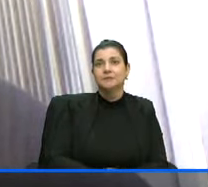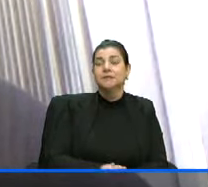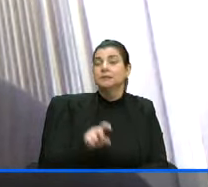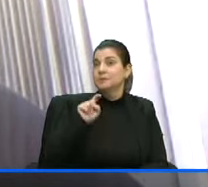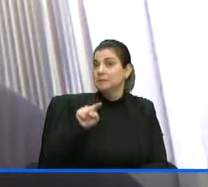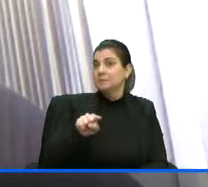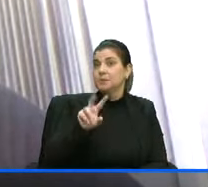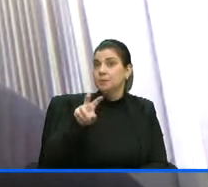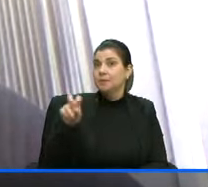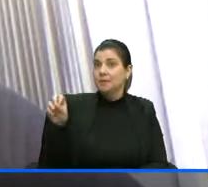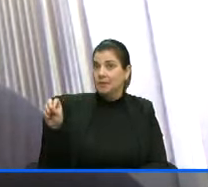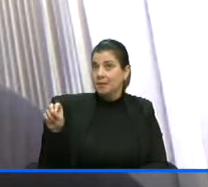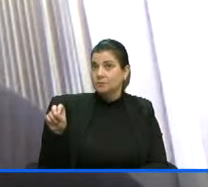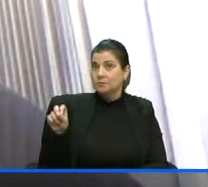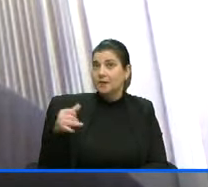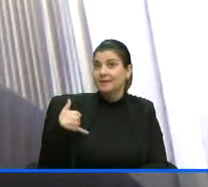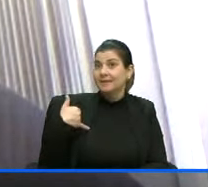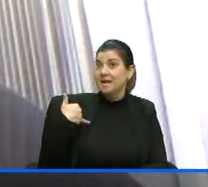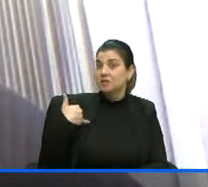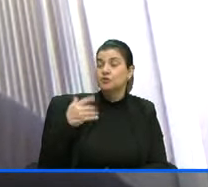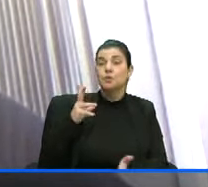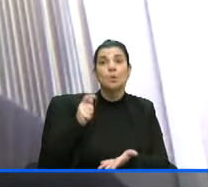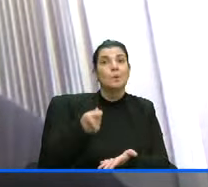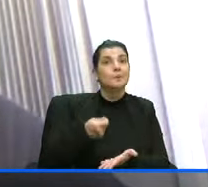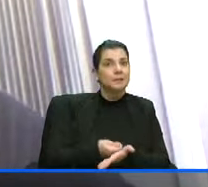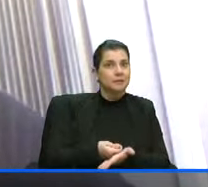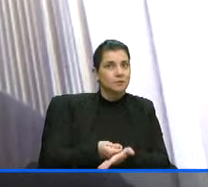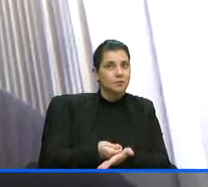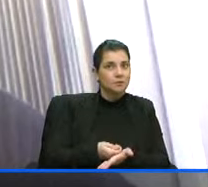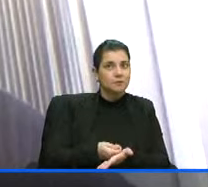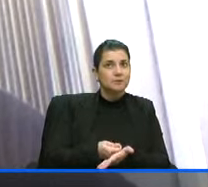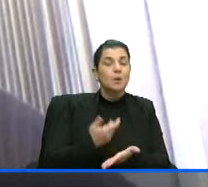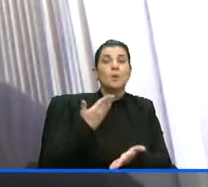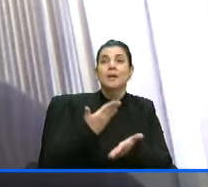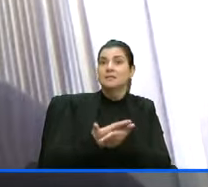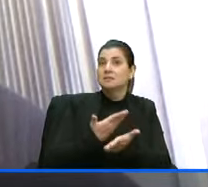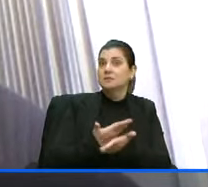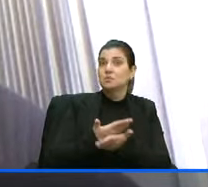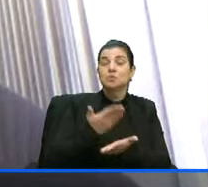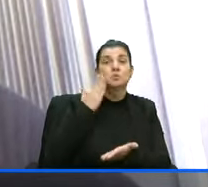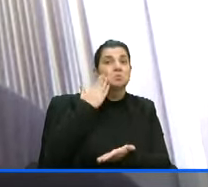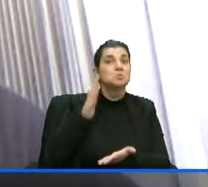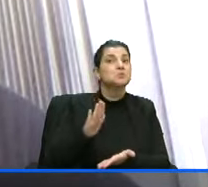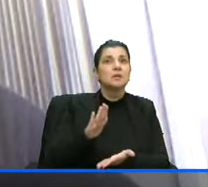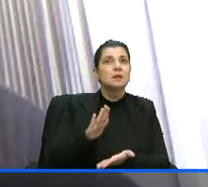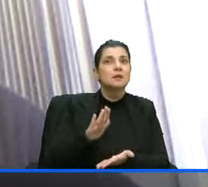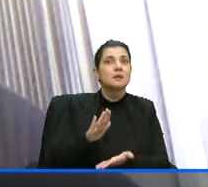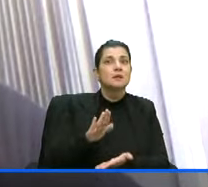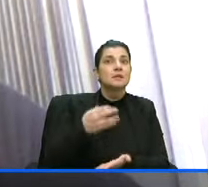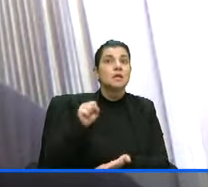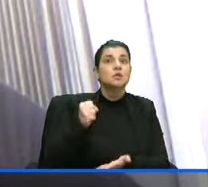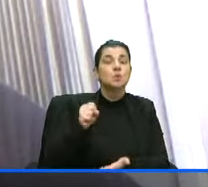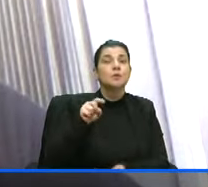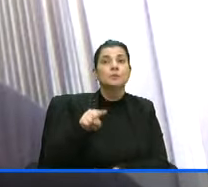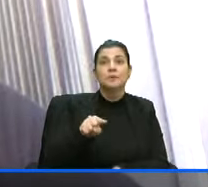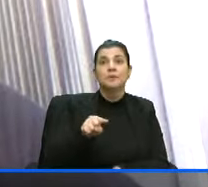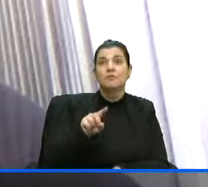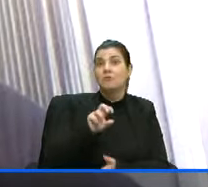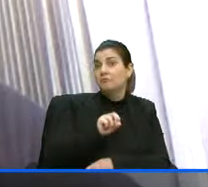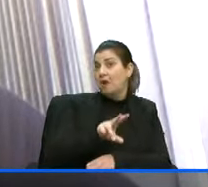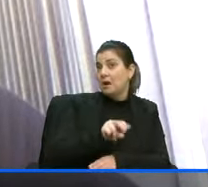que eu falei são da idade obrigatória. Tá? Esse estudo aí, eu não sei, eu não li o estudo das 8 mil vagas. Se